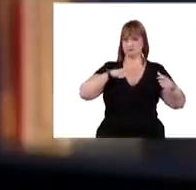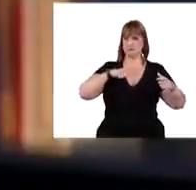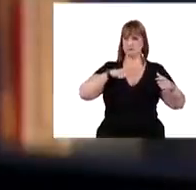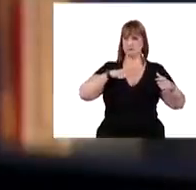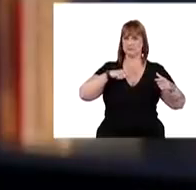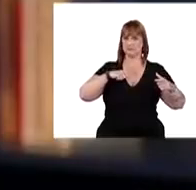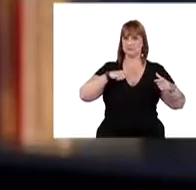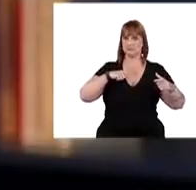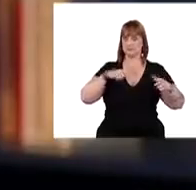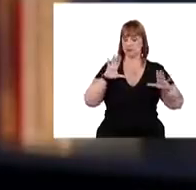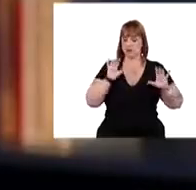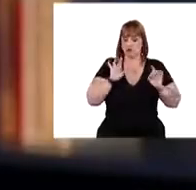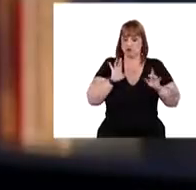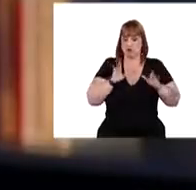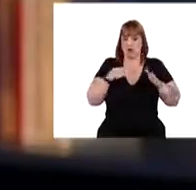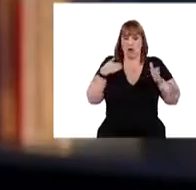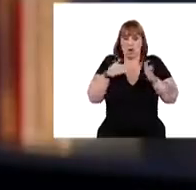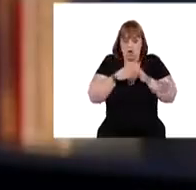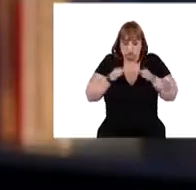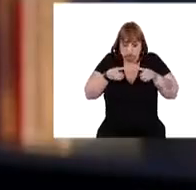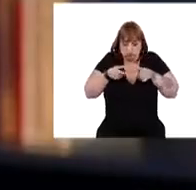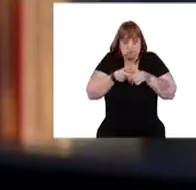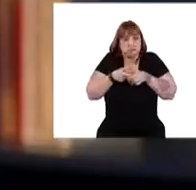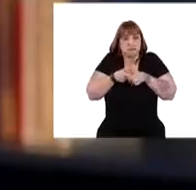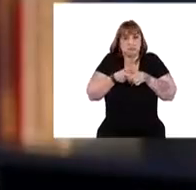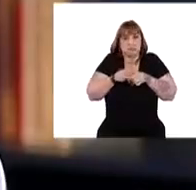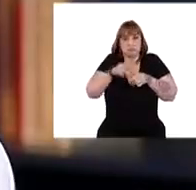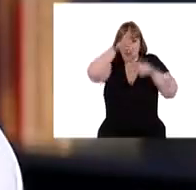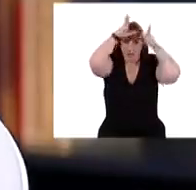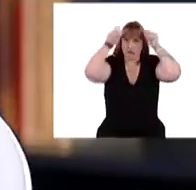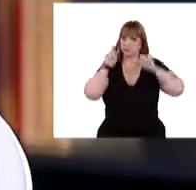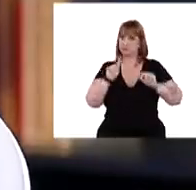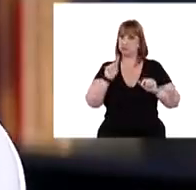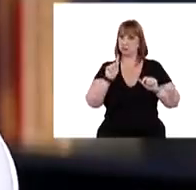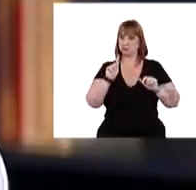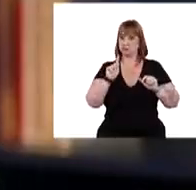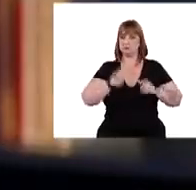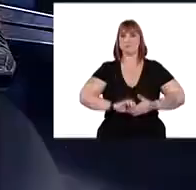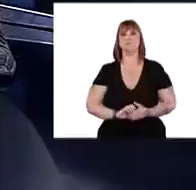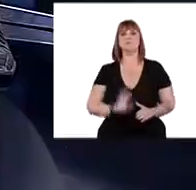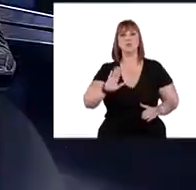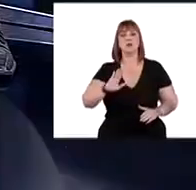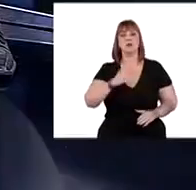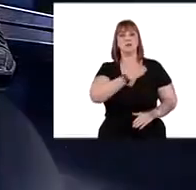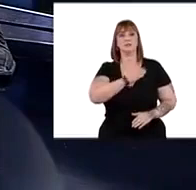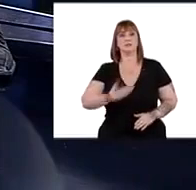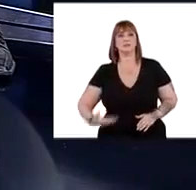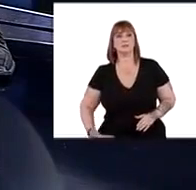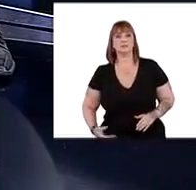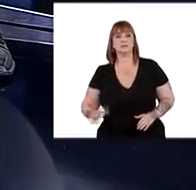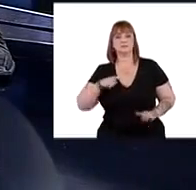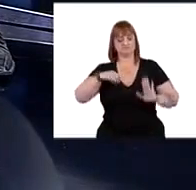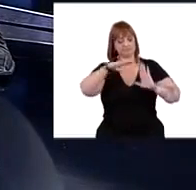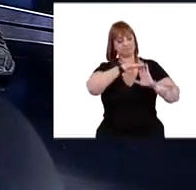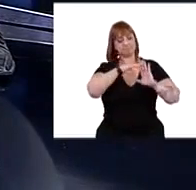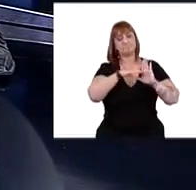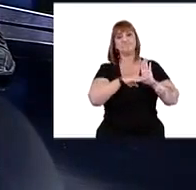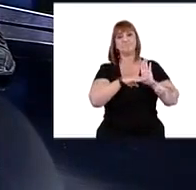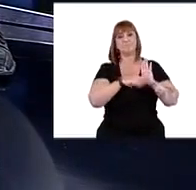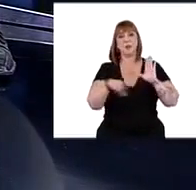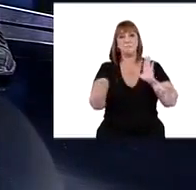de forma alguma, vai se limitar ou se restringir à questão indígena. Mas é um governo que tem muitas pautas voltadas